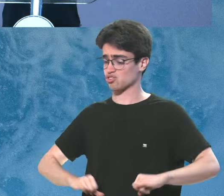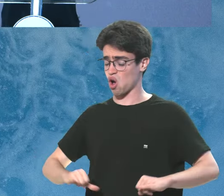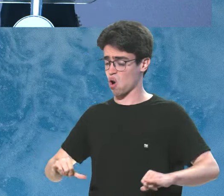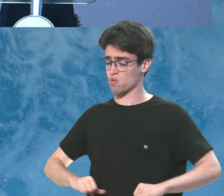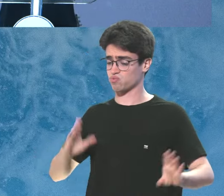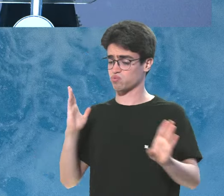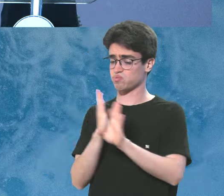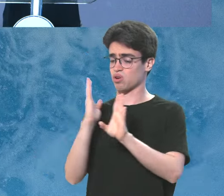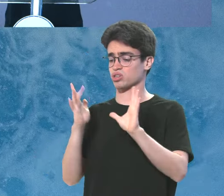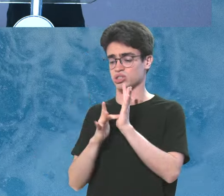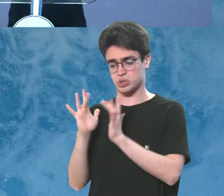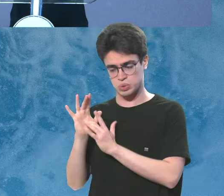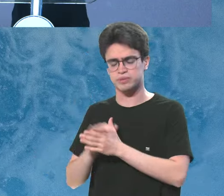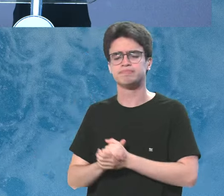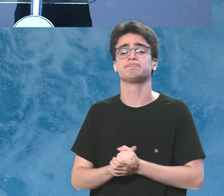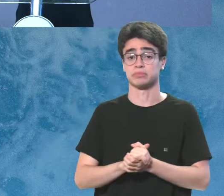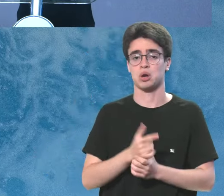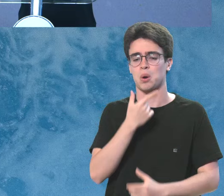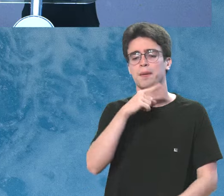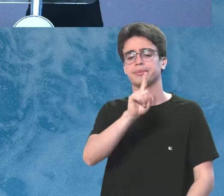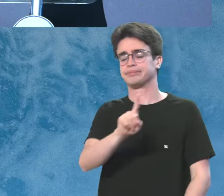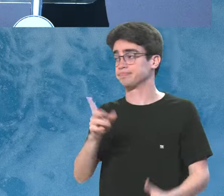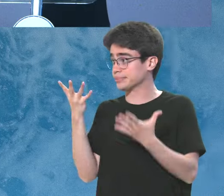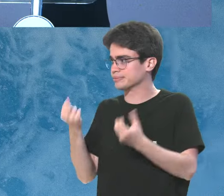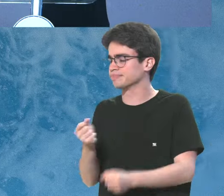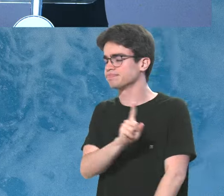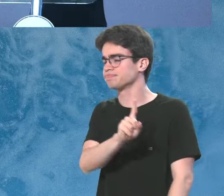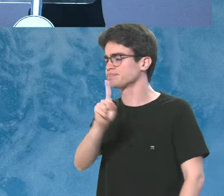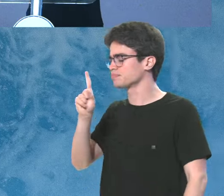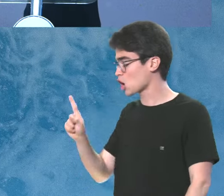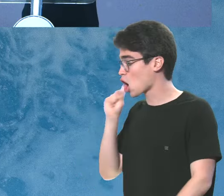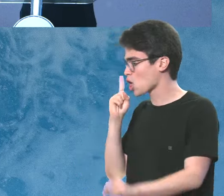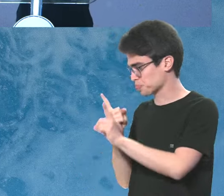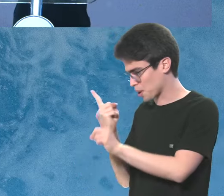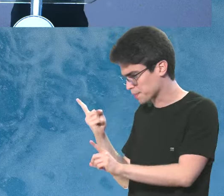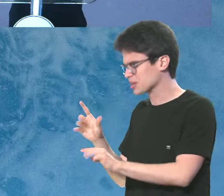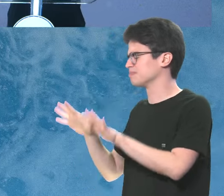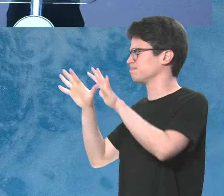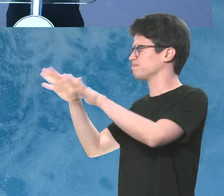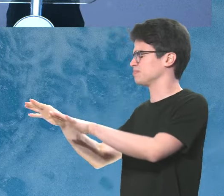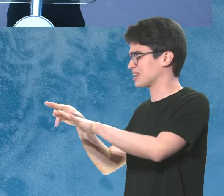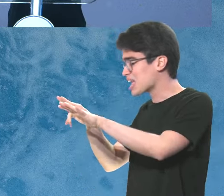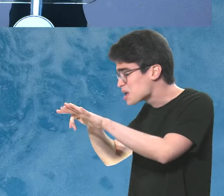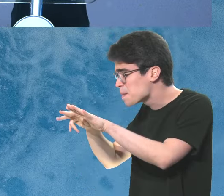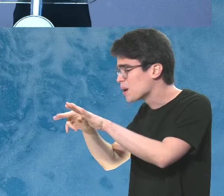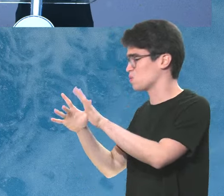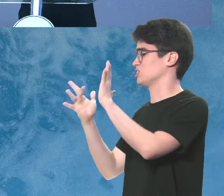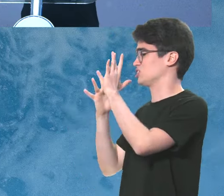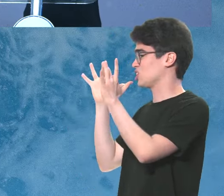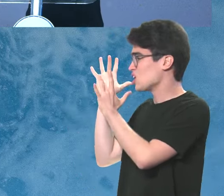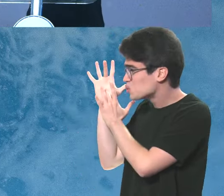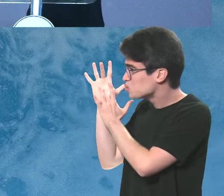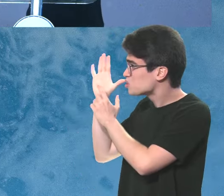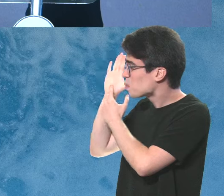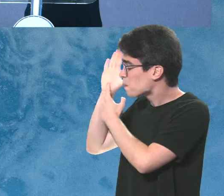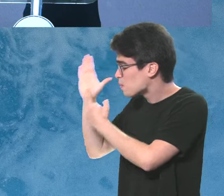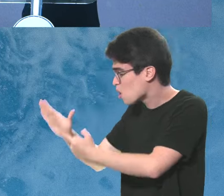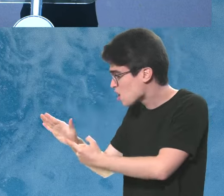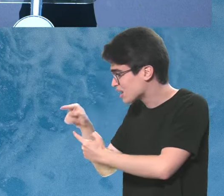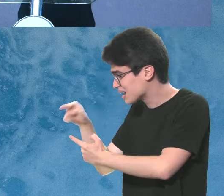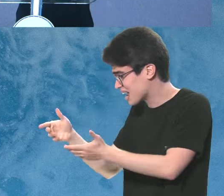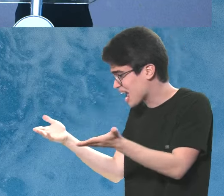Ananias foi e encontrou Saulo ao impor as mãos sobre ele disse irmão Saulo o Senhor Jesus que lhe apareceu no caminho